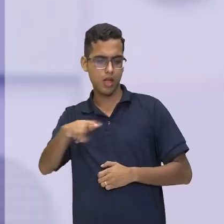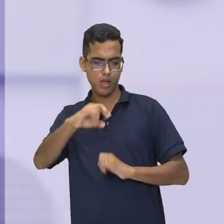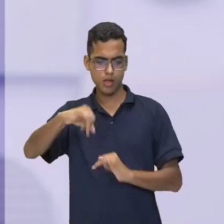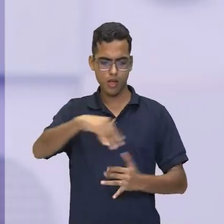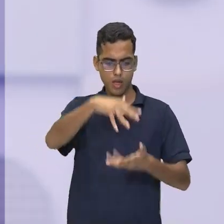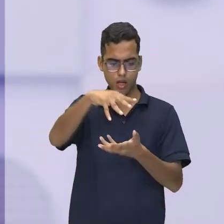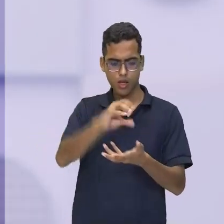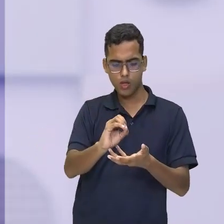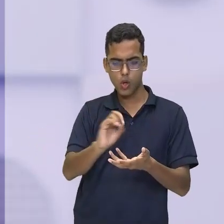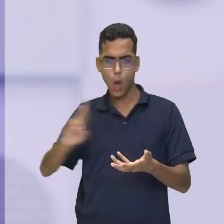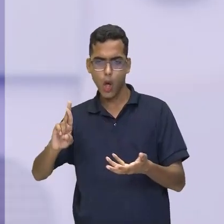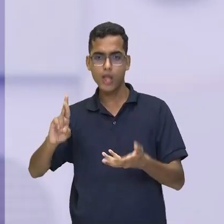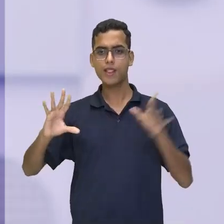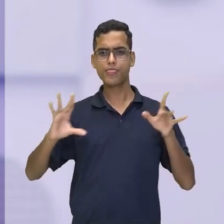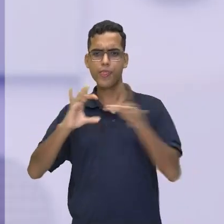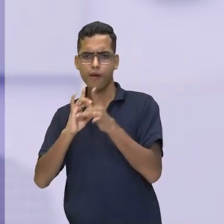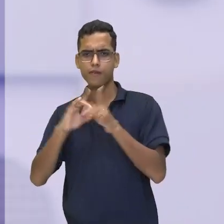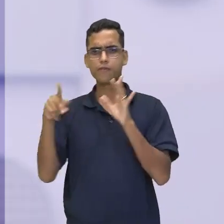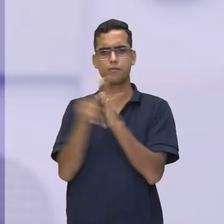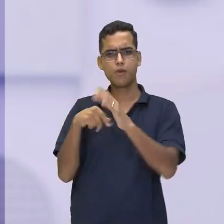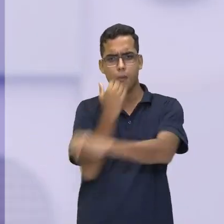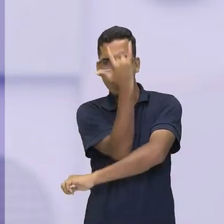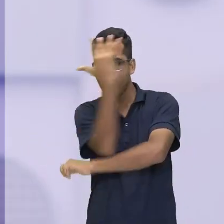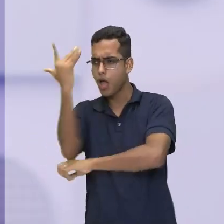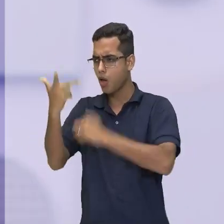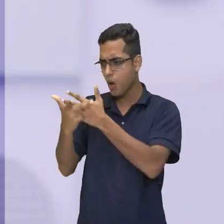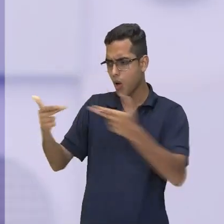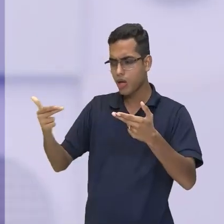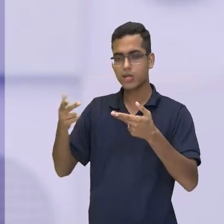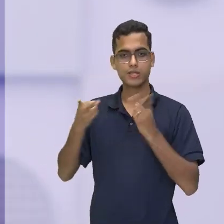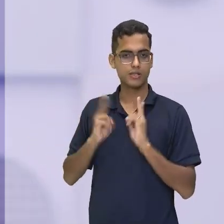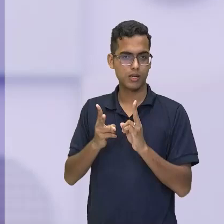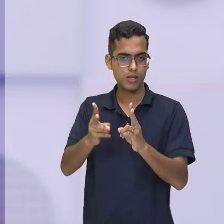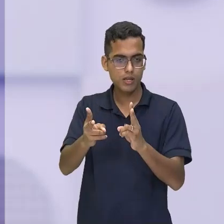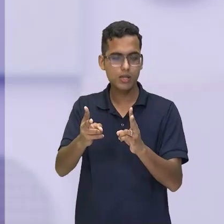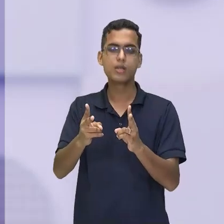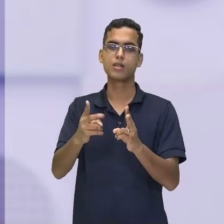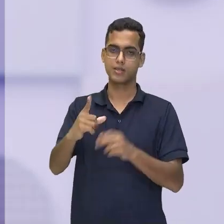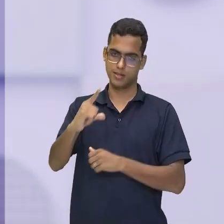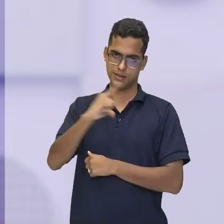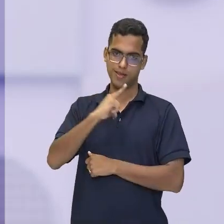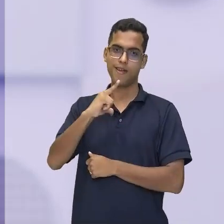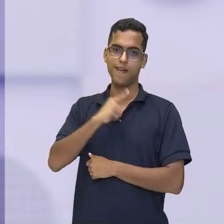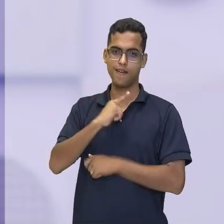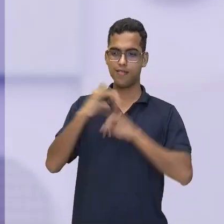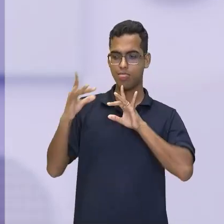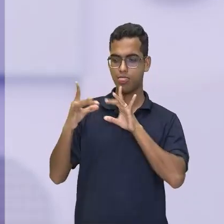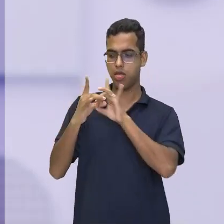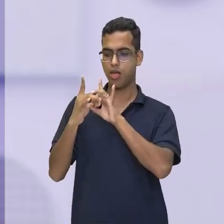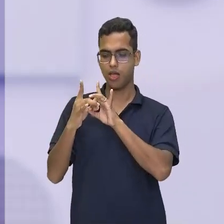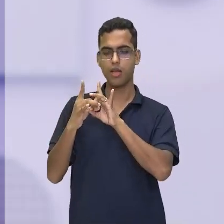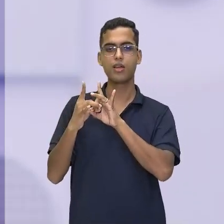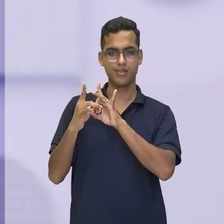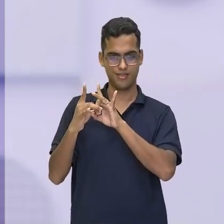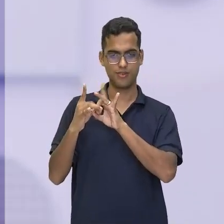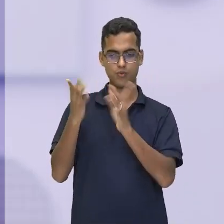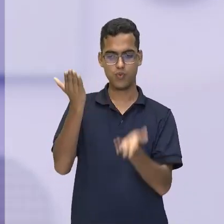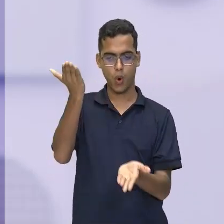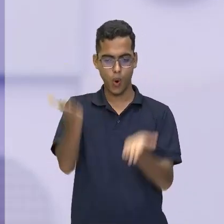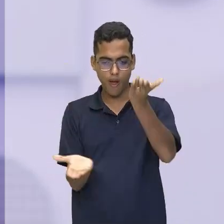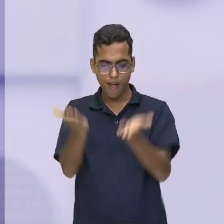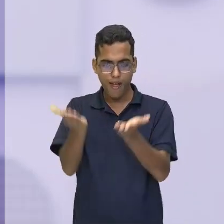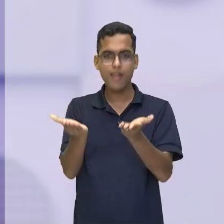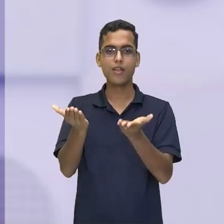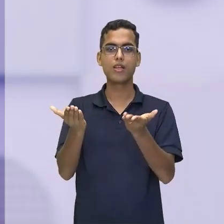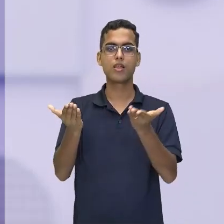estão essencialmente conectadas com o funcionamento do meio ambiente, né, com o equilíbrio do meio ambiente, com os elementos